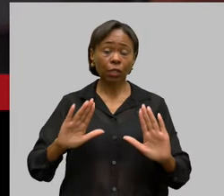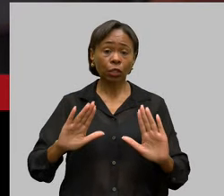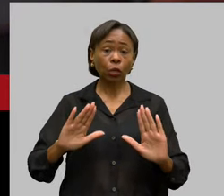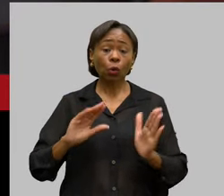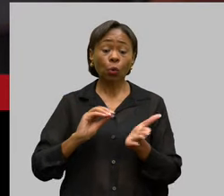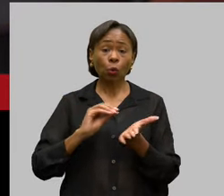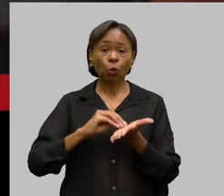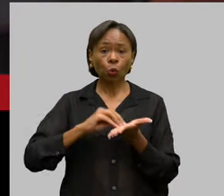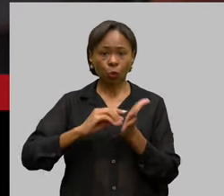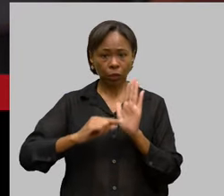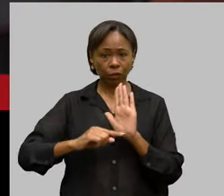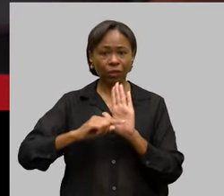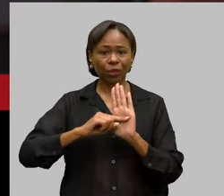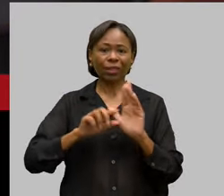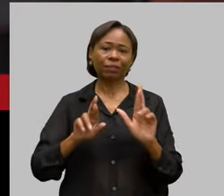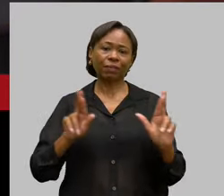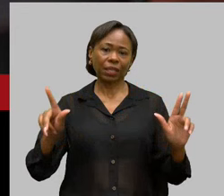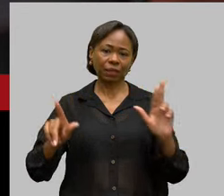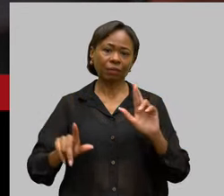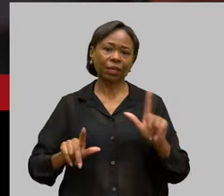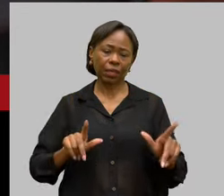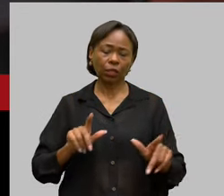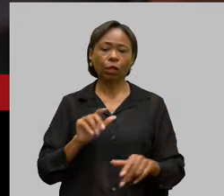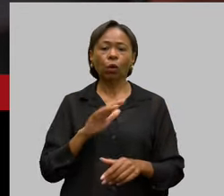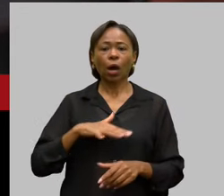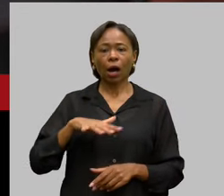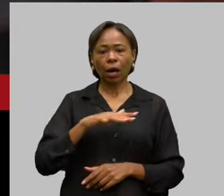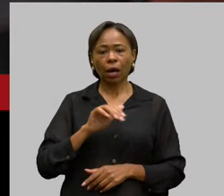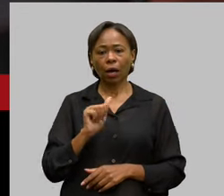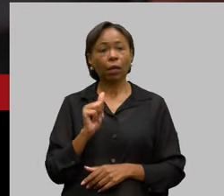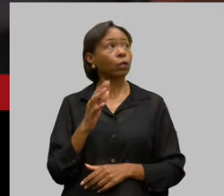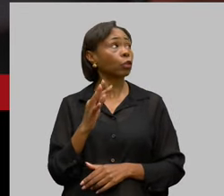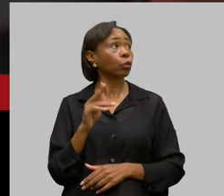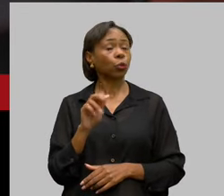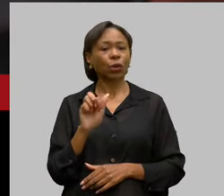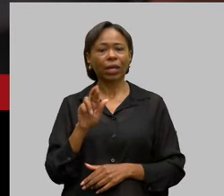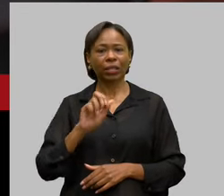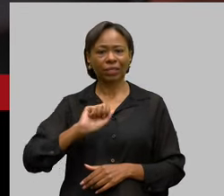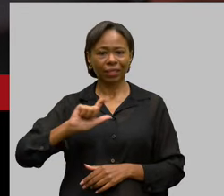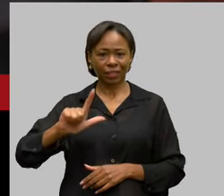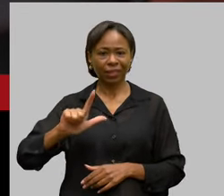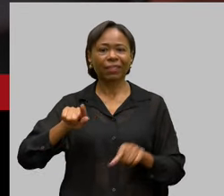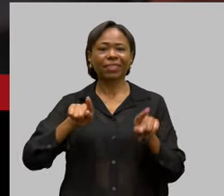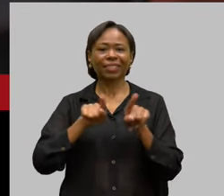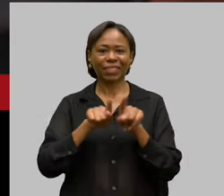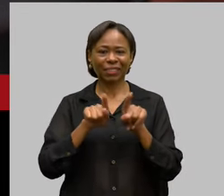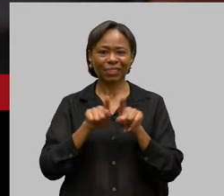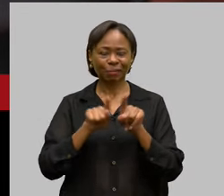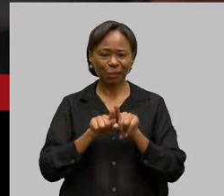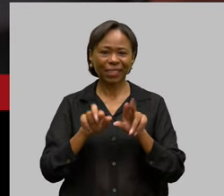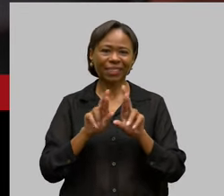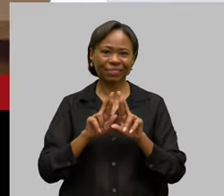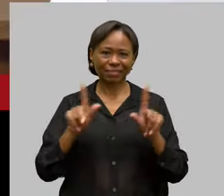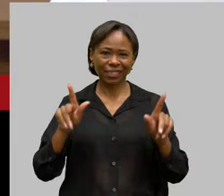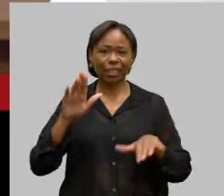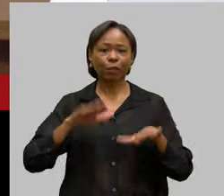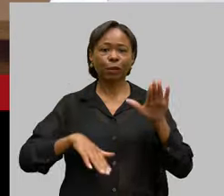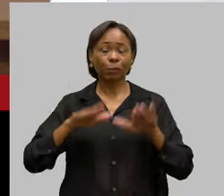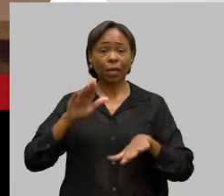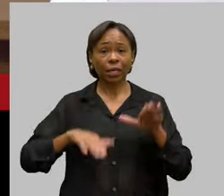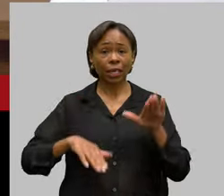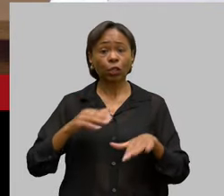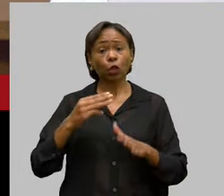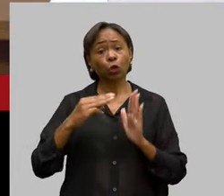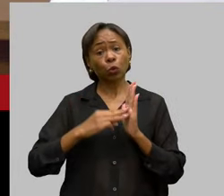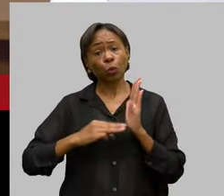diversos métodos que podem ser utilizados também na avaliação autorial eh e dependendo do método que você implementa no momento do cálculo